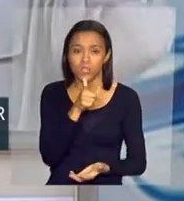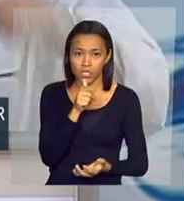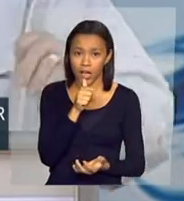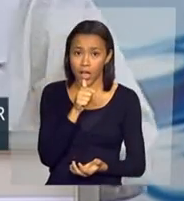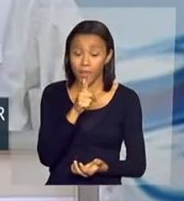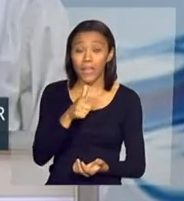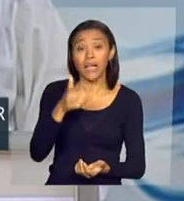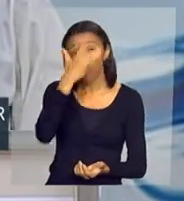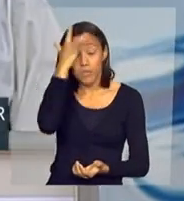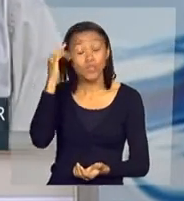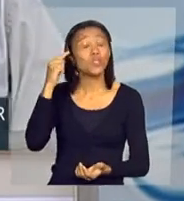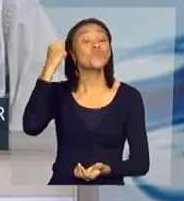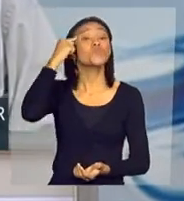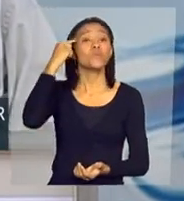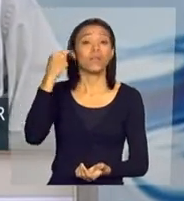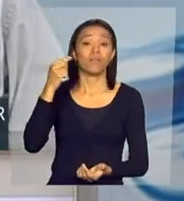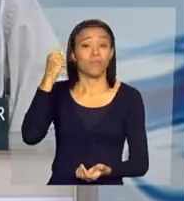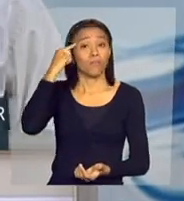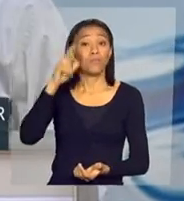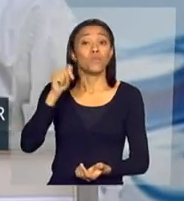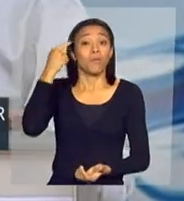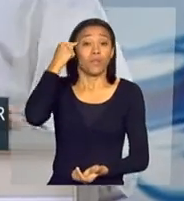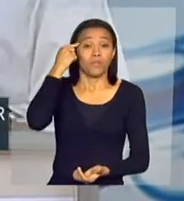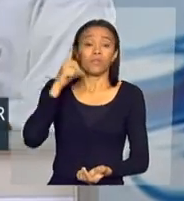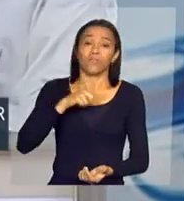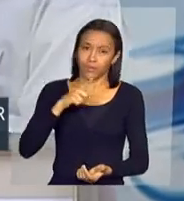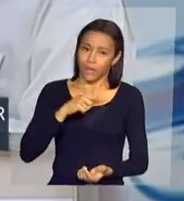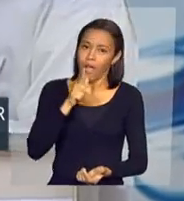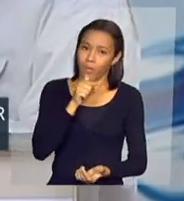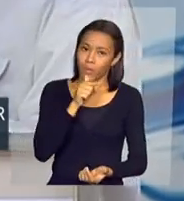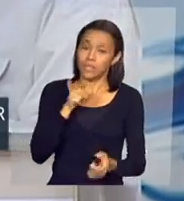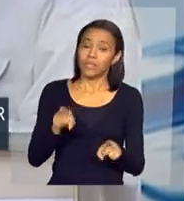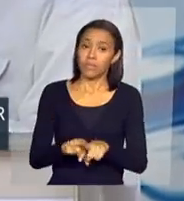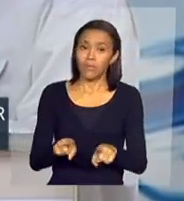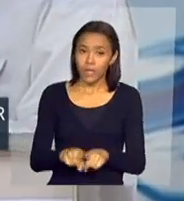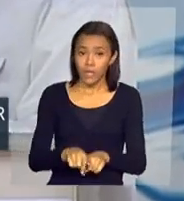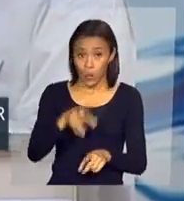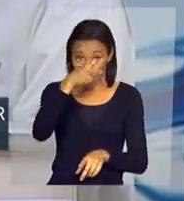jamais imaginavam que tinha água. E o prefeito dizia: